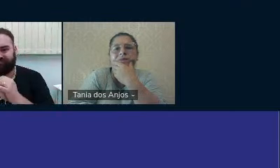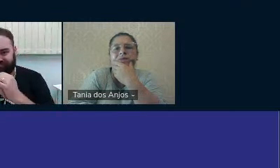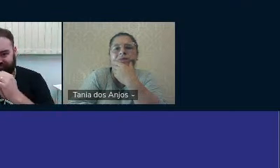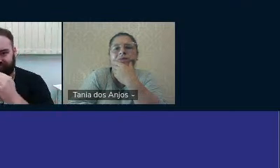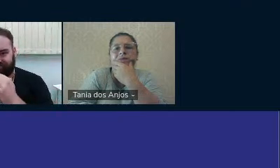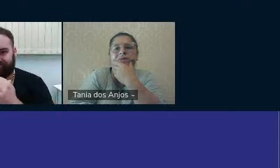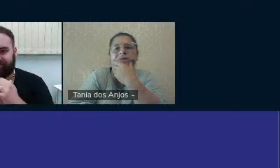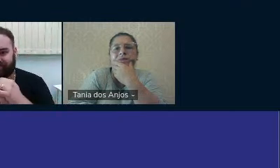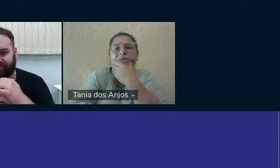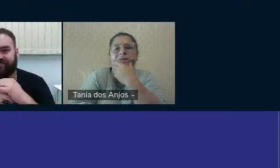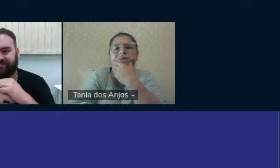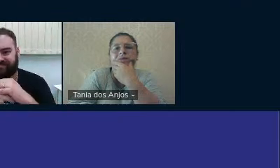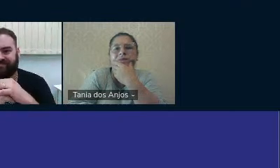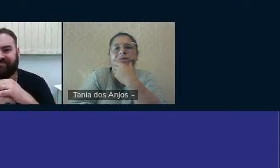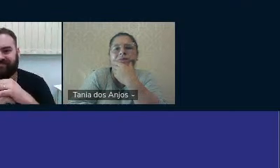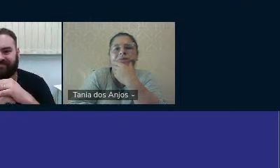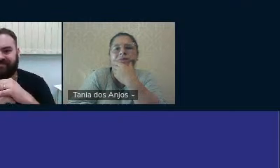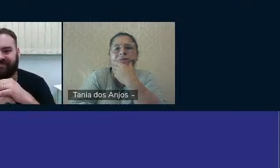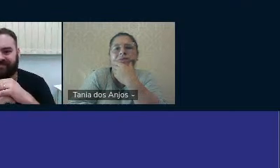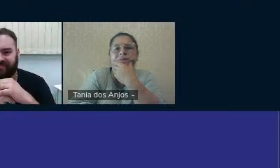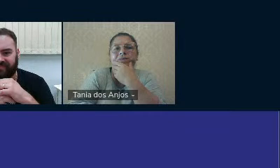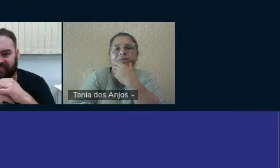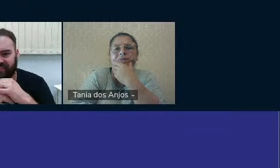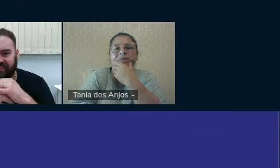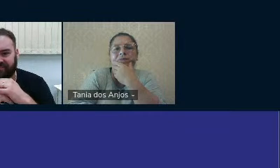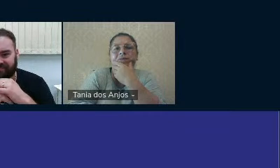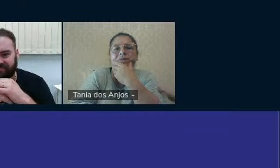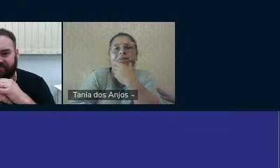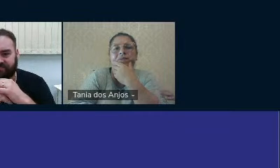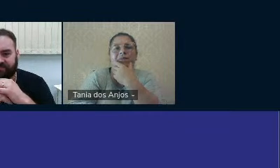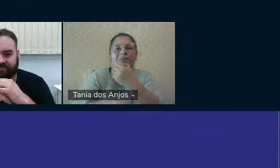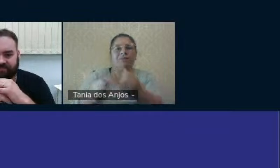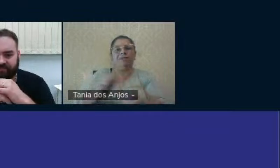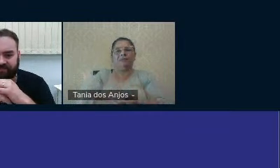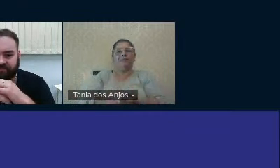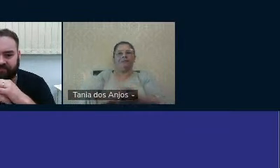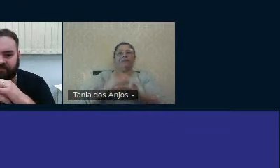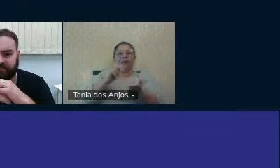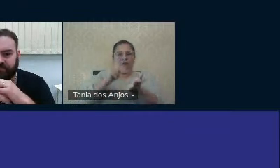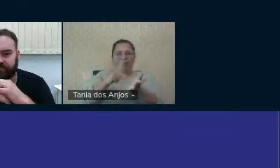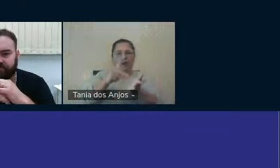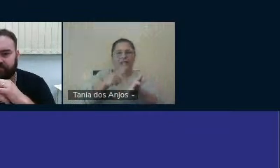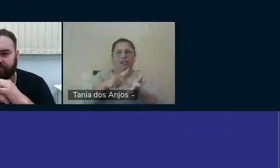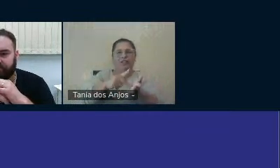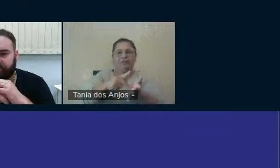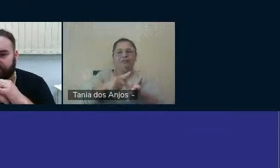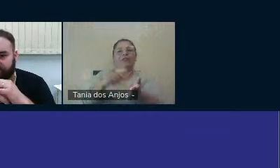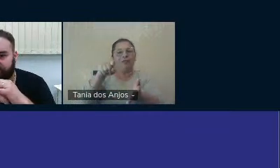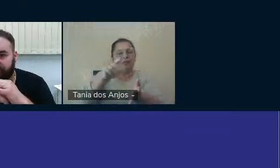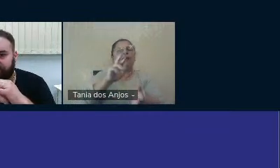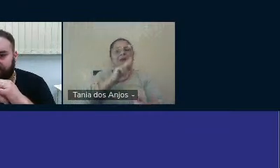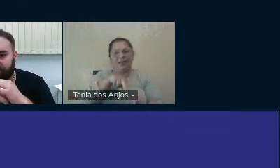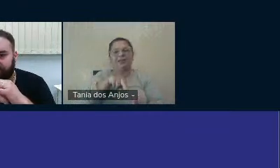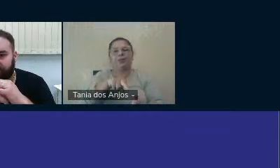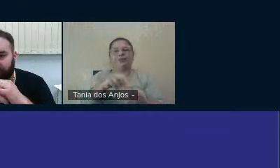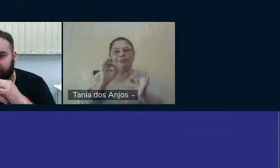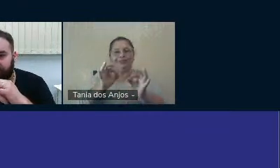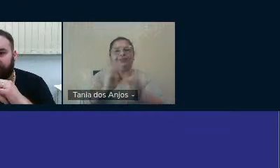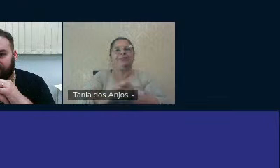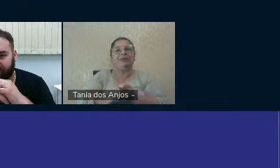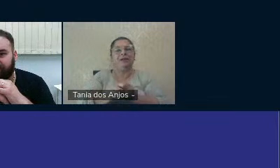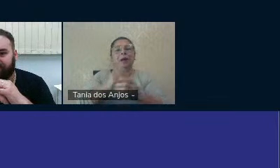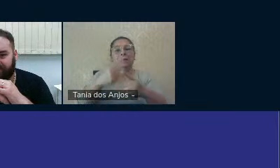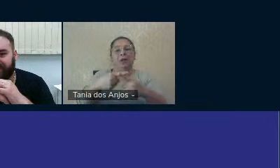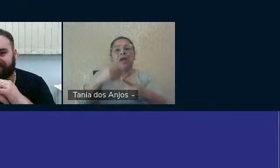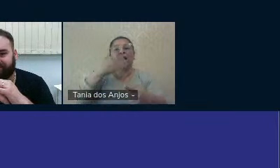transpor para o português e ficar mais claro. É verdade. Pode traduzir agora. Uhum. Você tem razão, Renan.